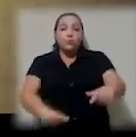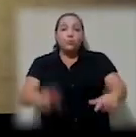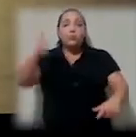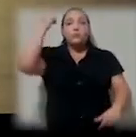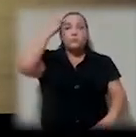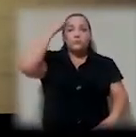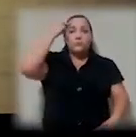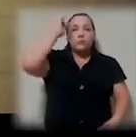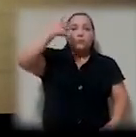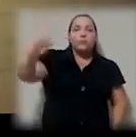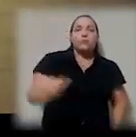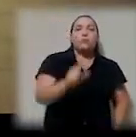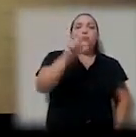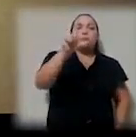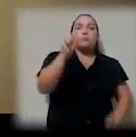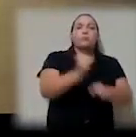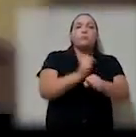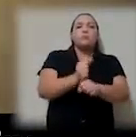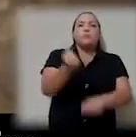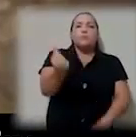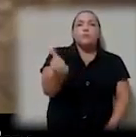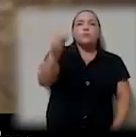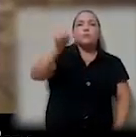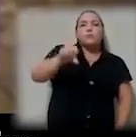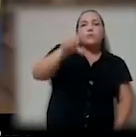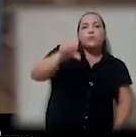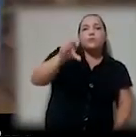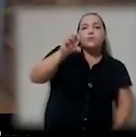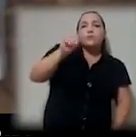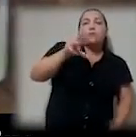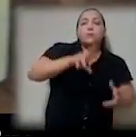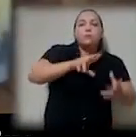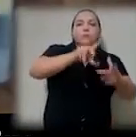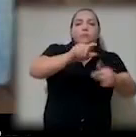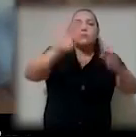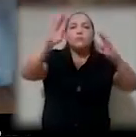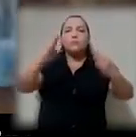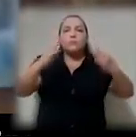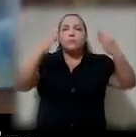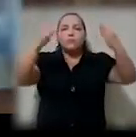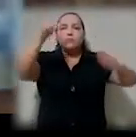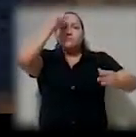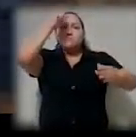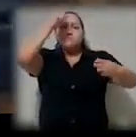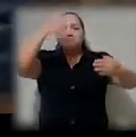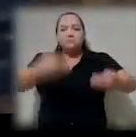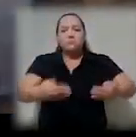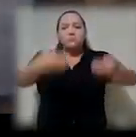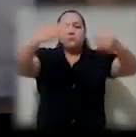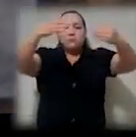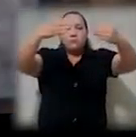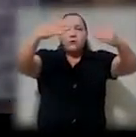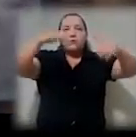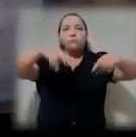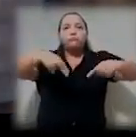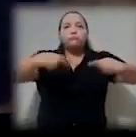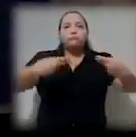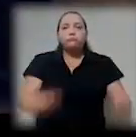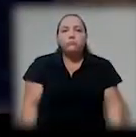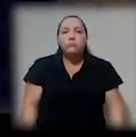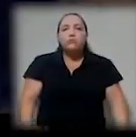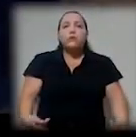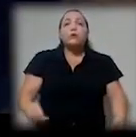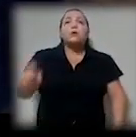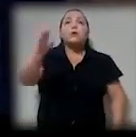São Paulo, julho de 1990. O mundo ainda comemorava a queda do Muro de Berlim. A Europa se libertava de um marco